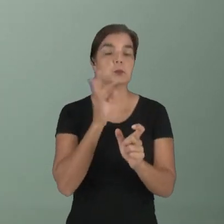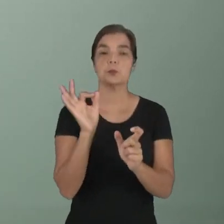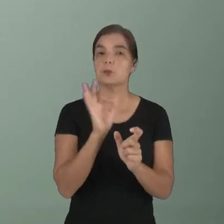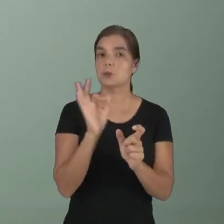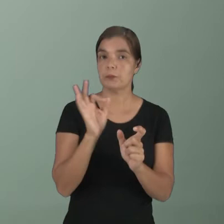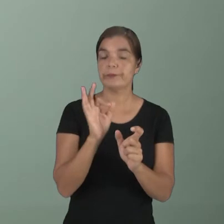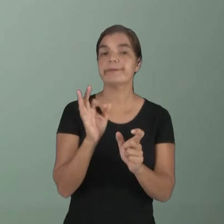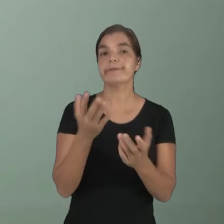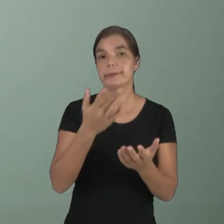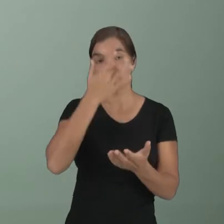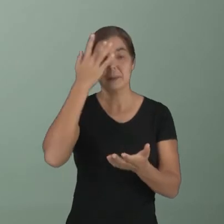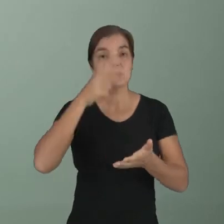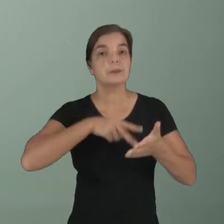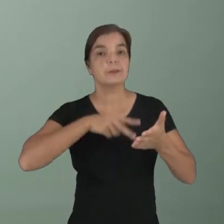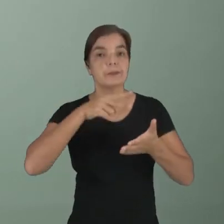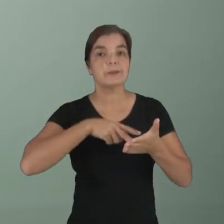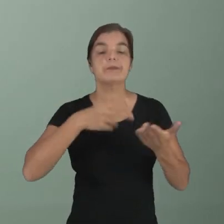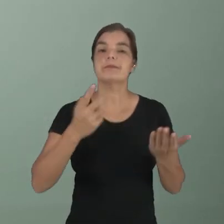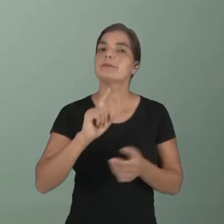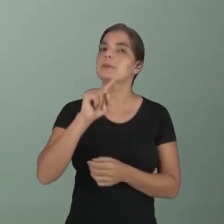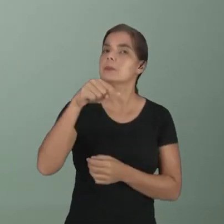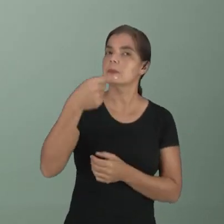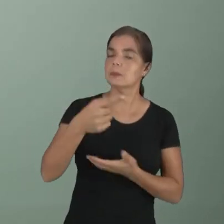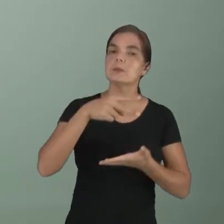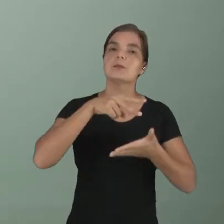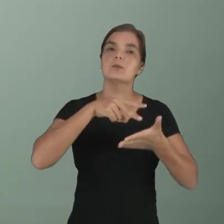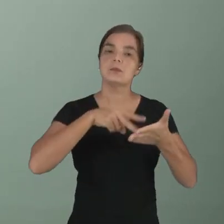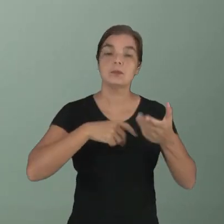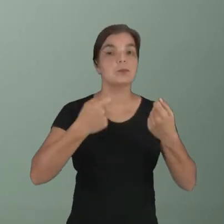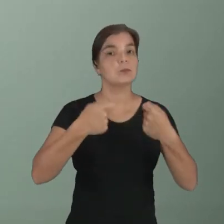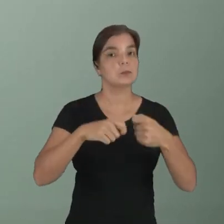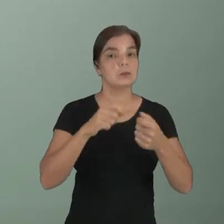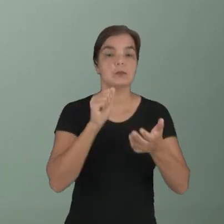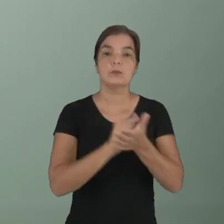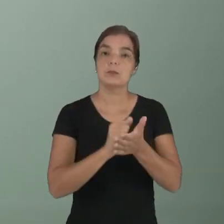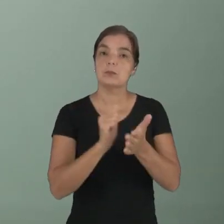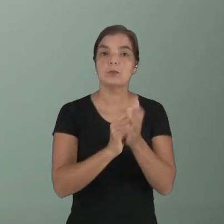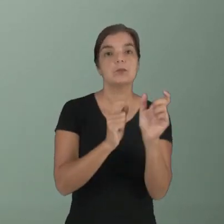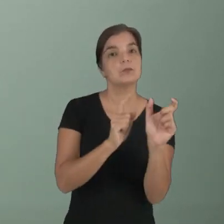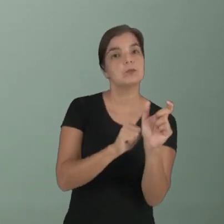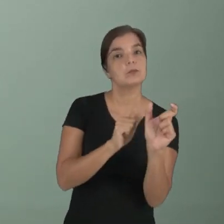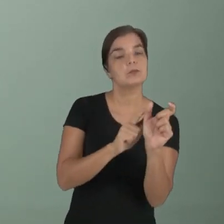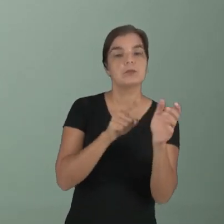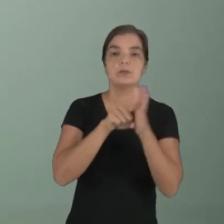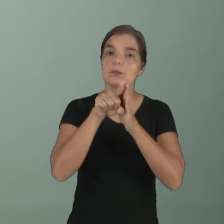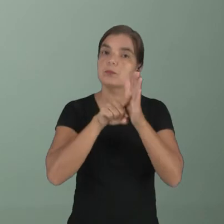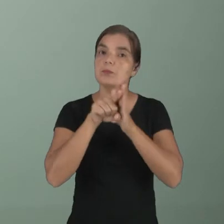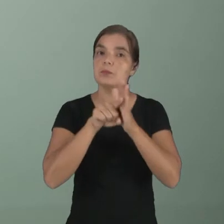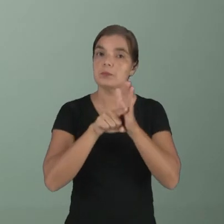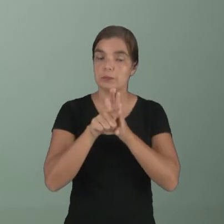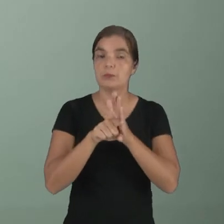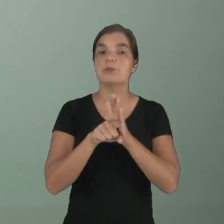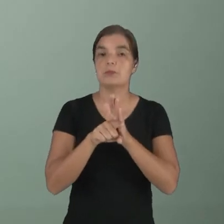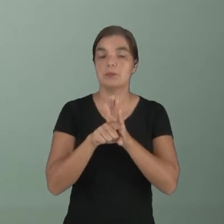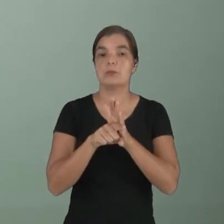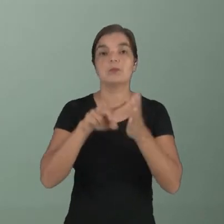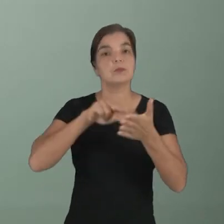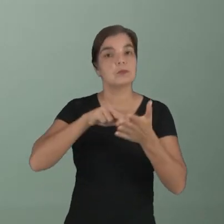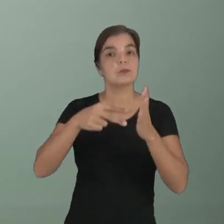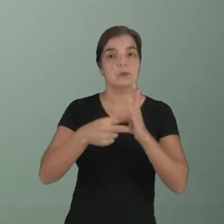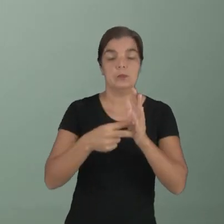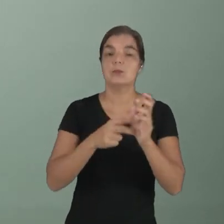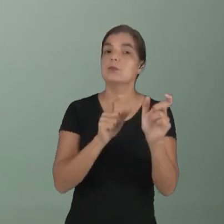desconhecidas por parte do leitor. Então, após essa leitura, ele precisa marcar essas palavras e pesquisar o significado.